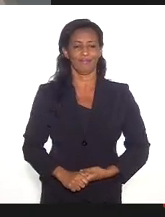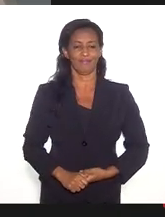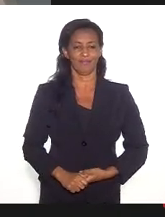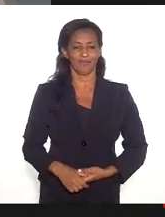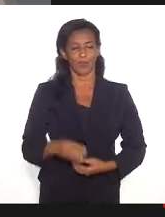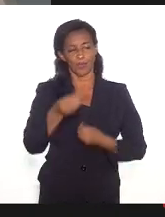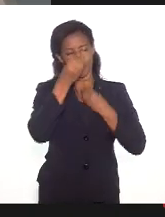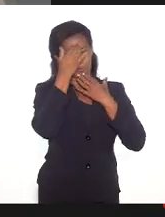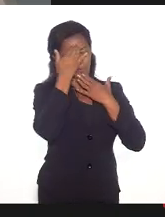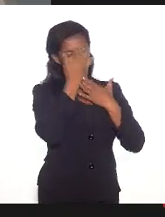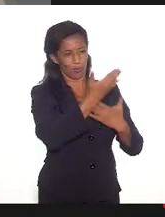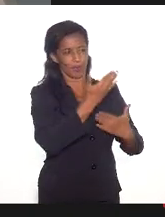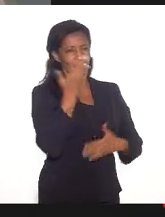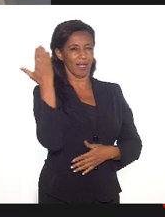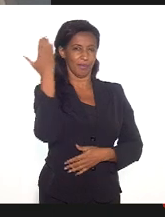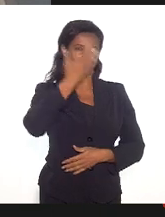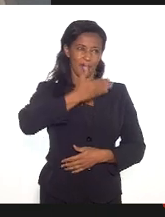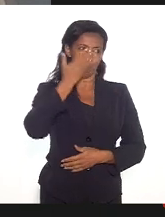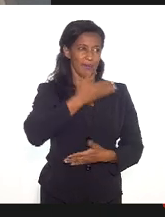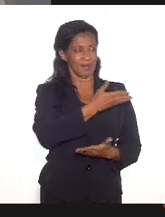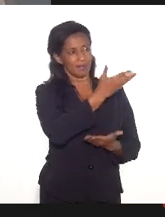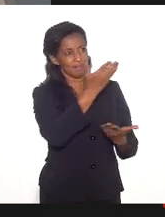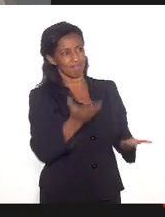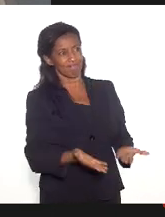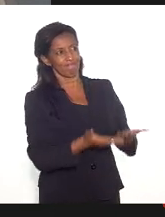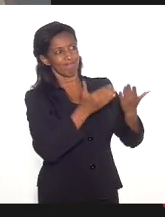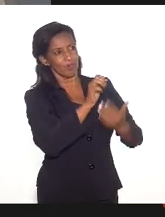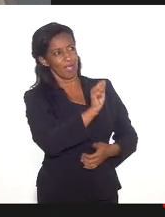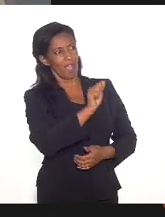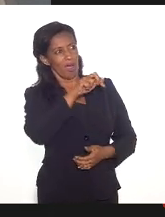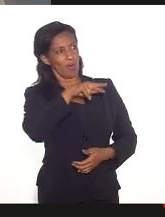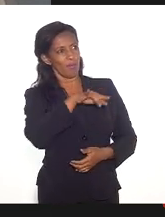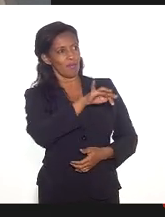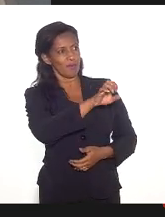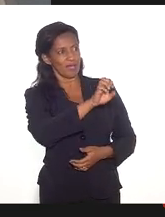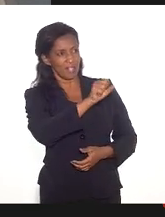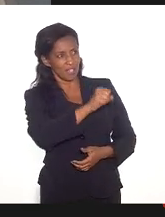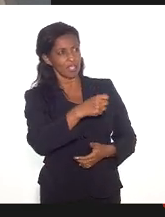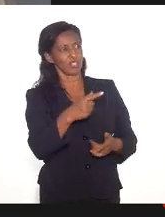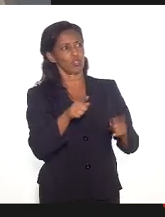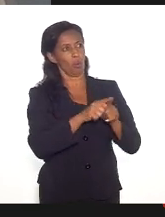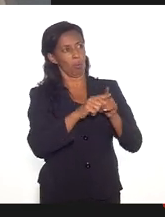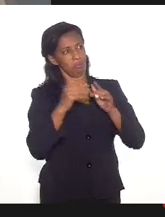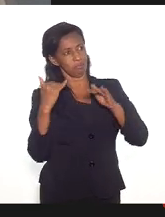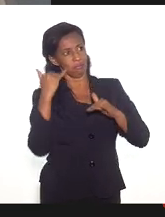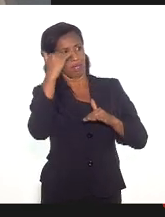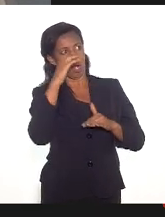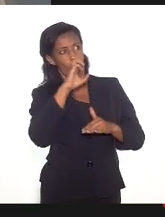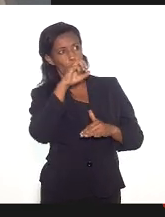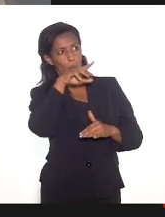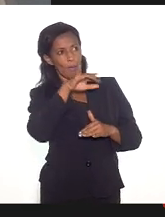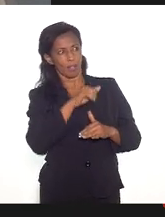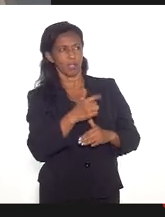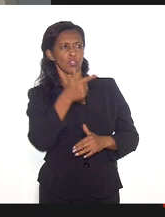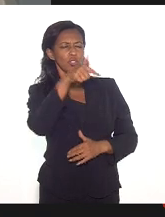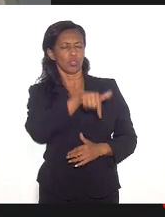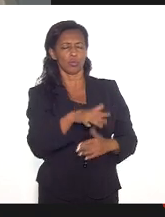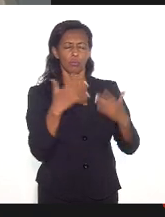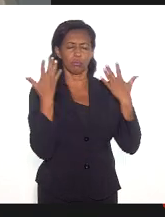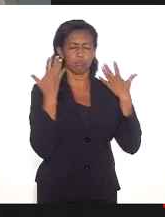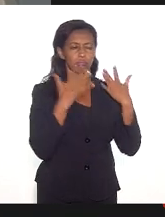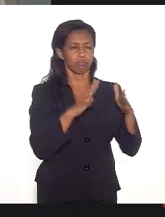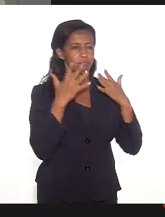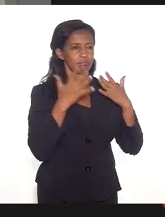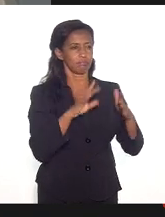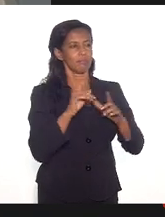Muito obrigada pela presença dos almirantes, assim como também do comandante. Mais uma vez, parabenizar pela